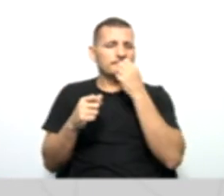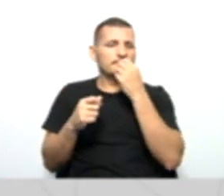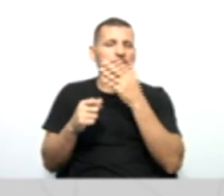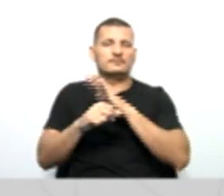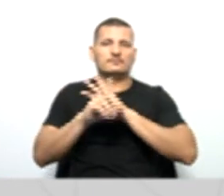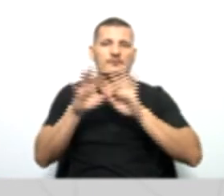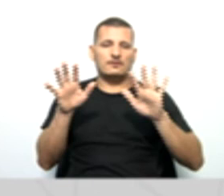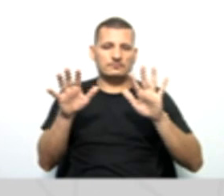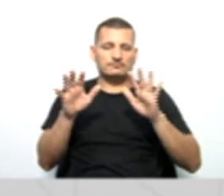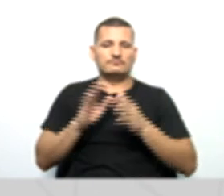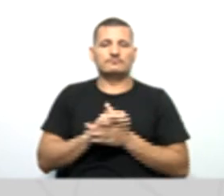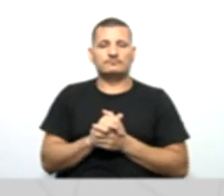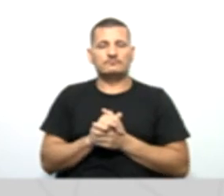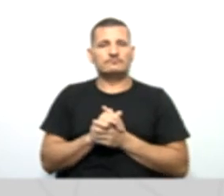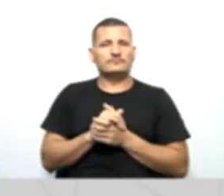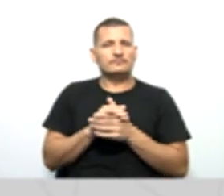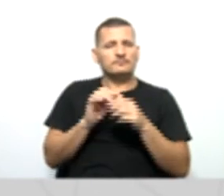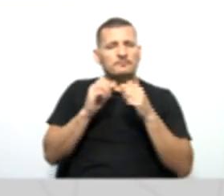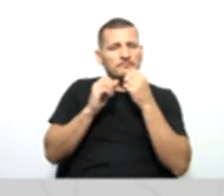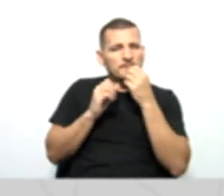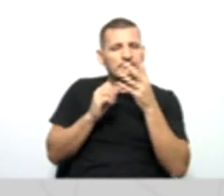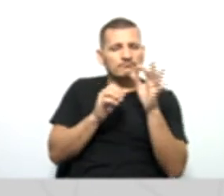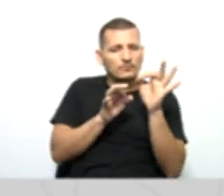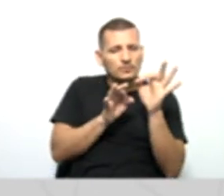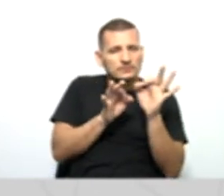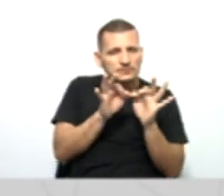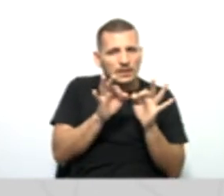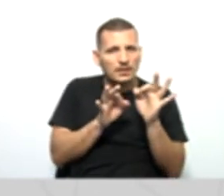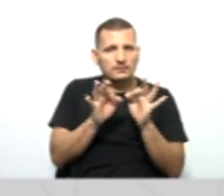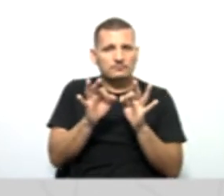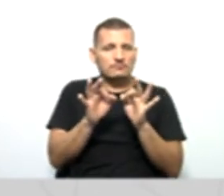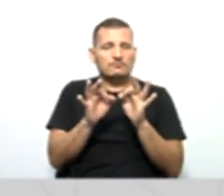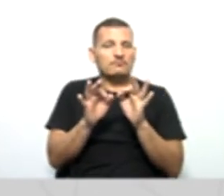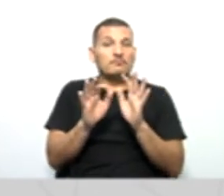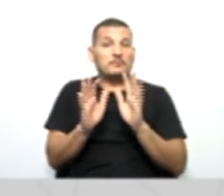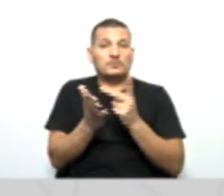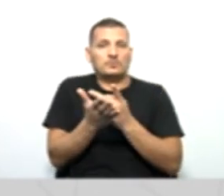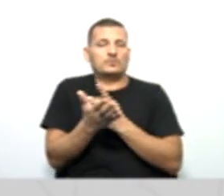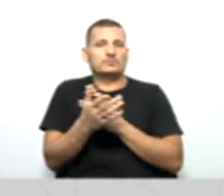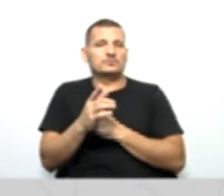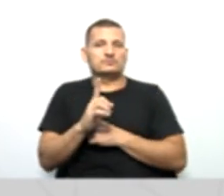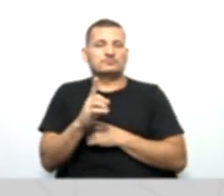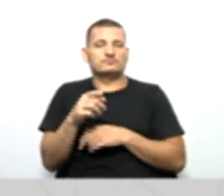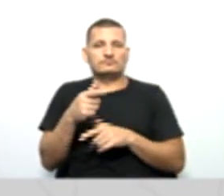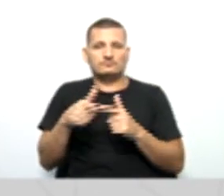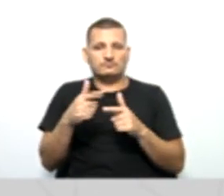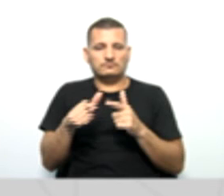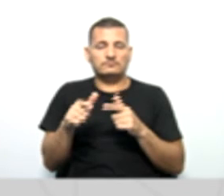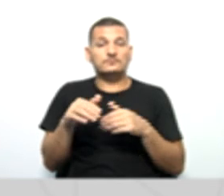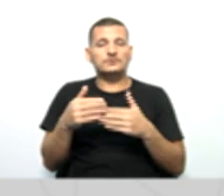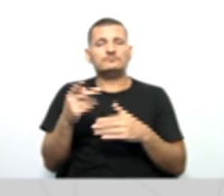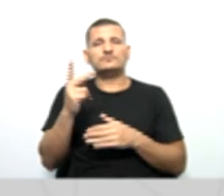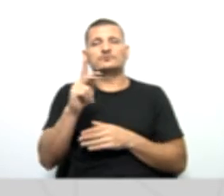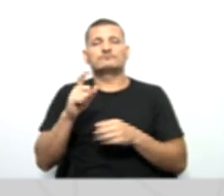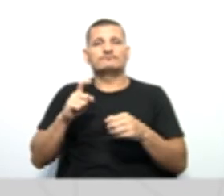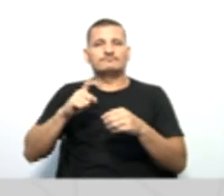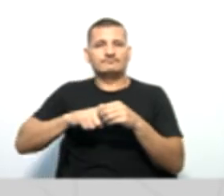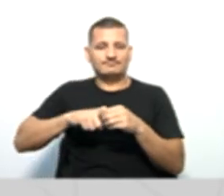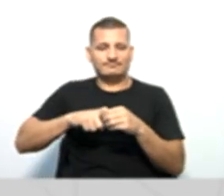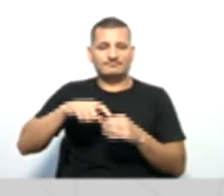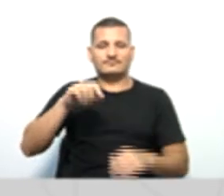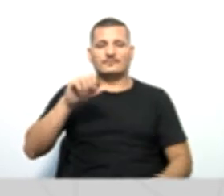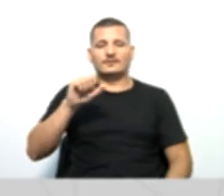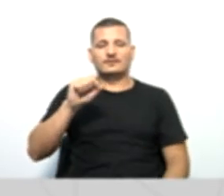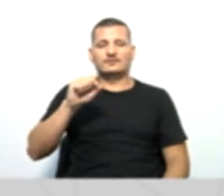bem ajustado, para que não ocorram esses problemas aí. Tá? Então, seus patrocinadores lá, os